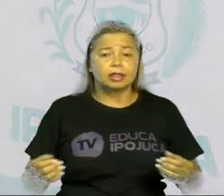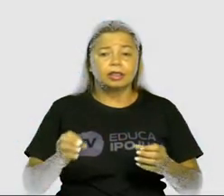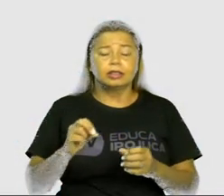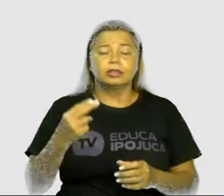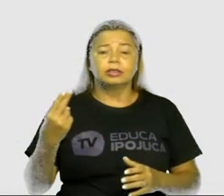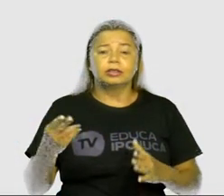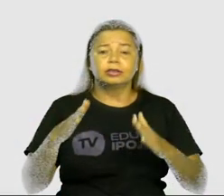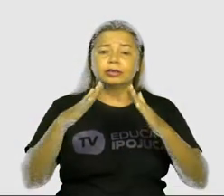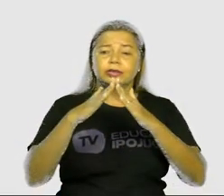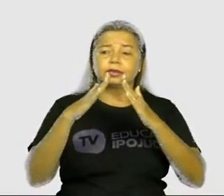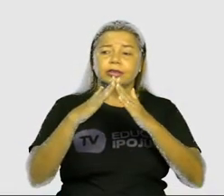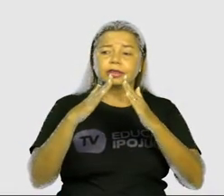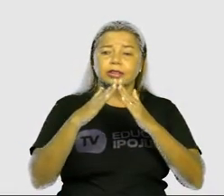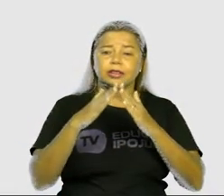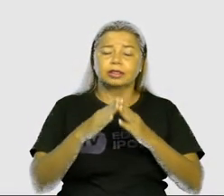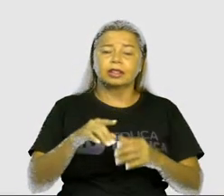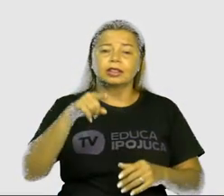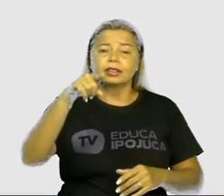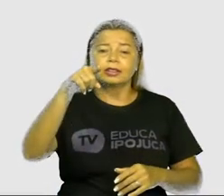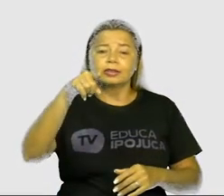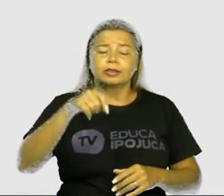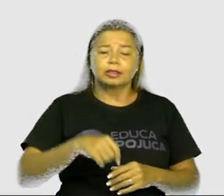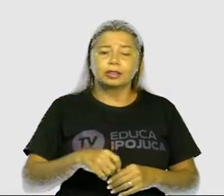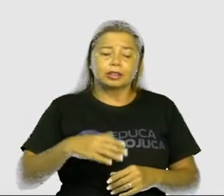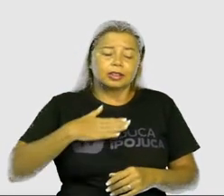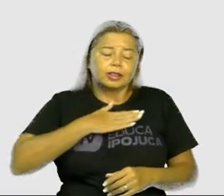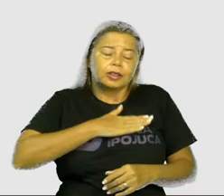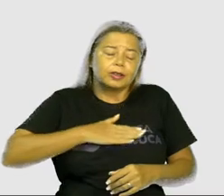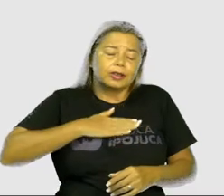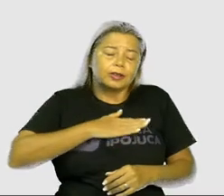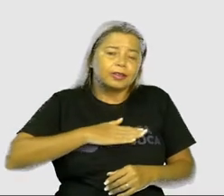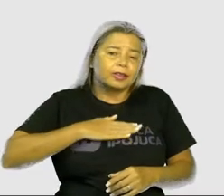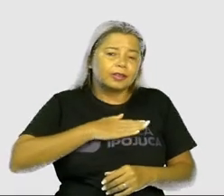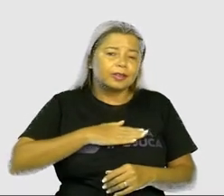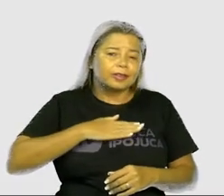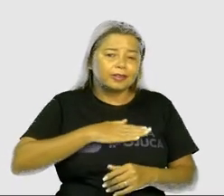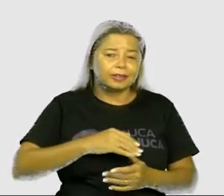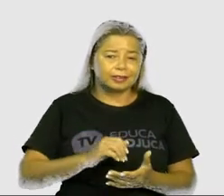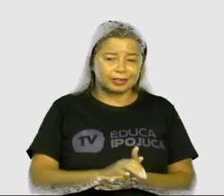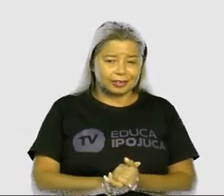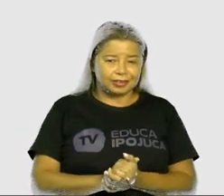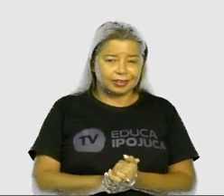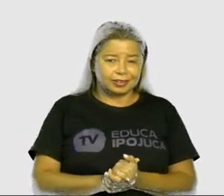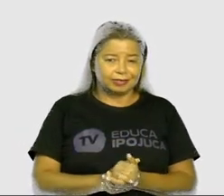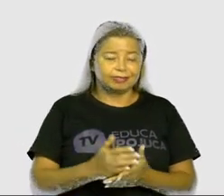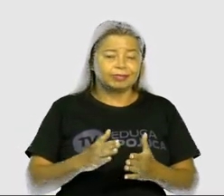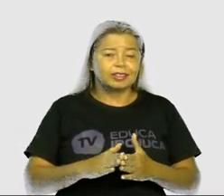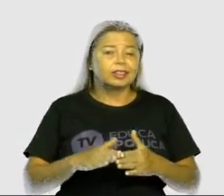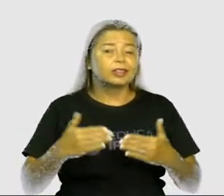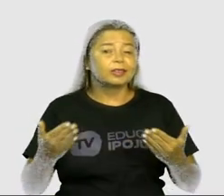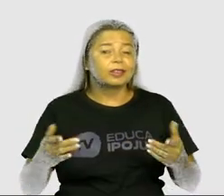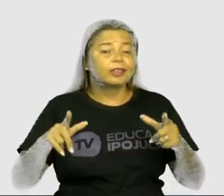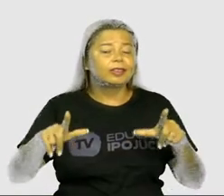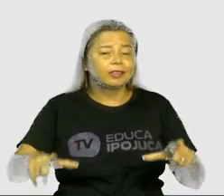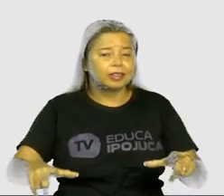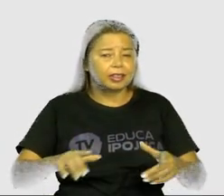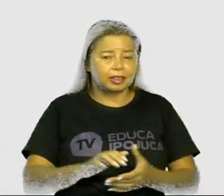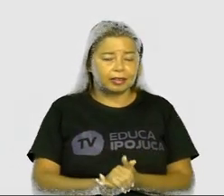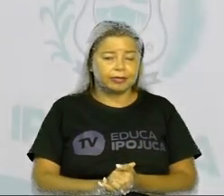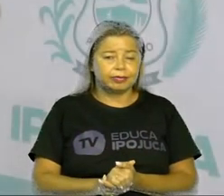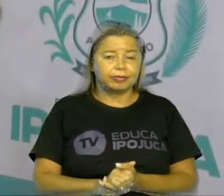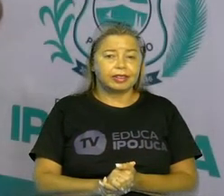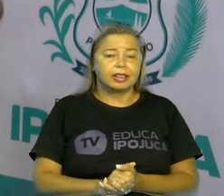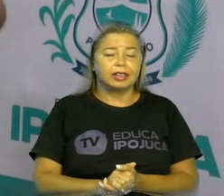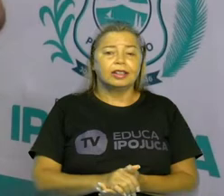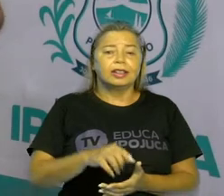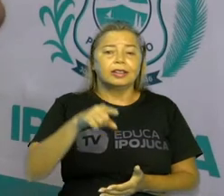crianças? Que você mais gosta de ir ou de estar, se for no espaço da sua casa, certo? Então, vocês